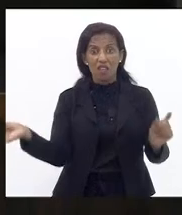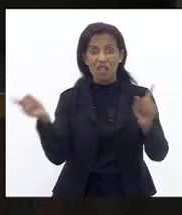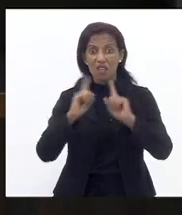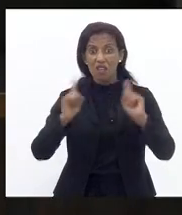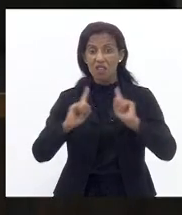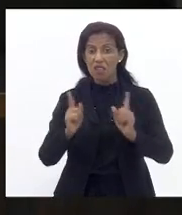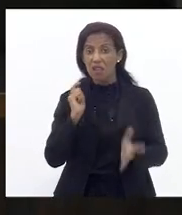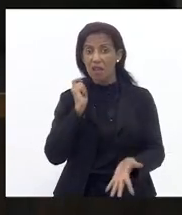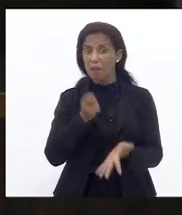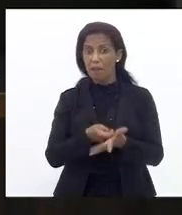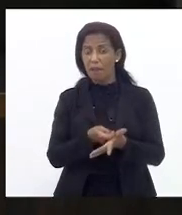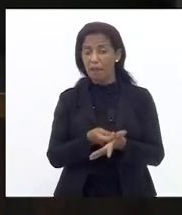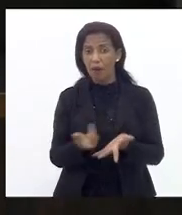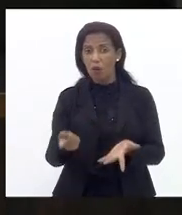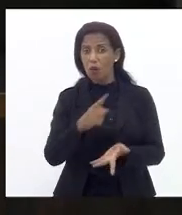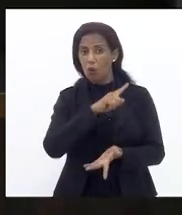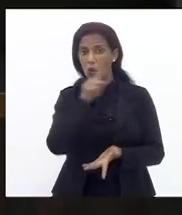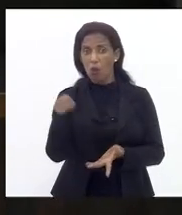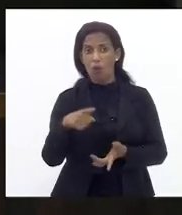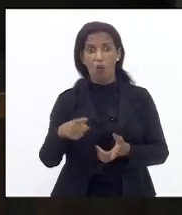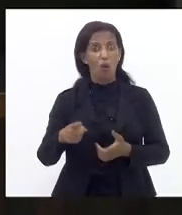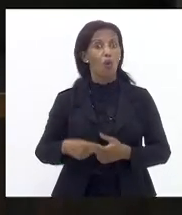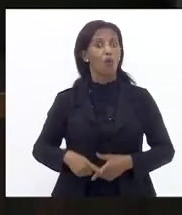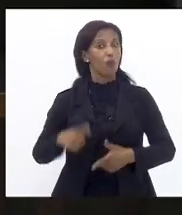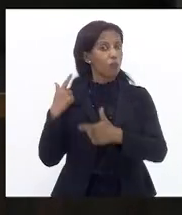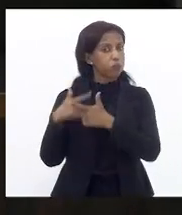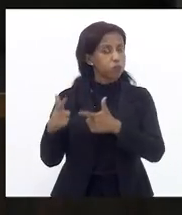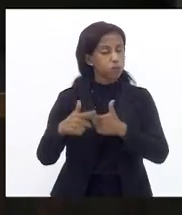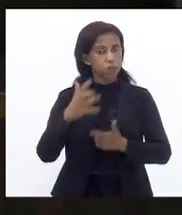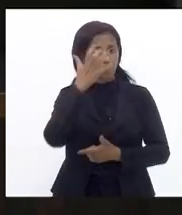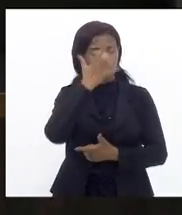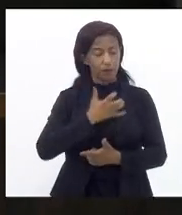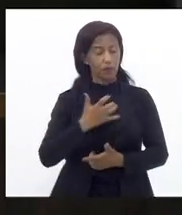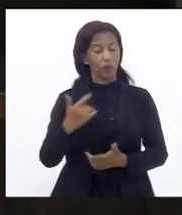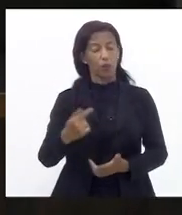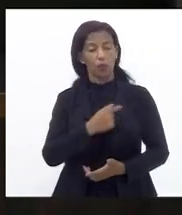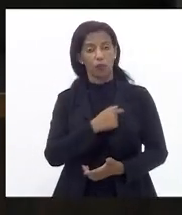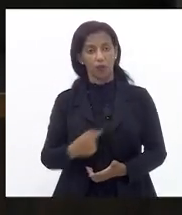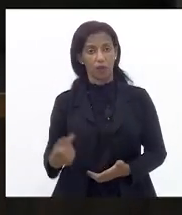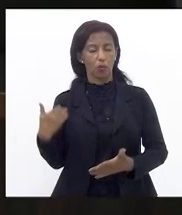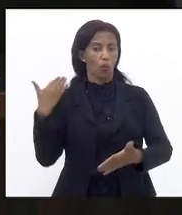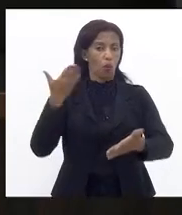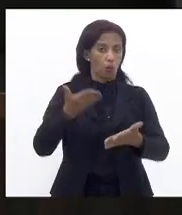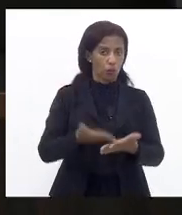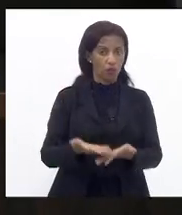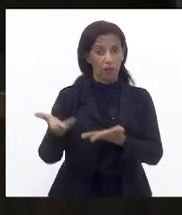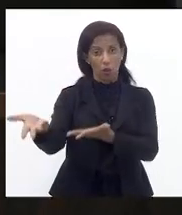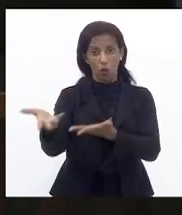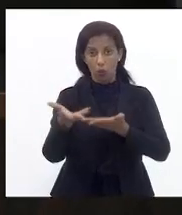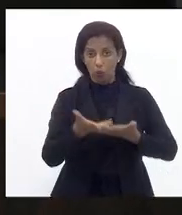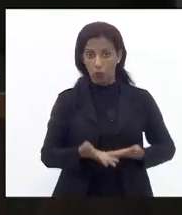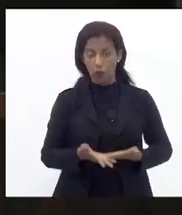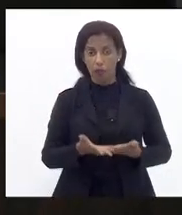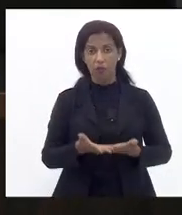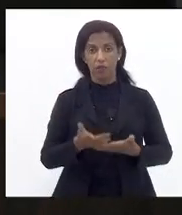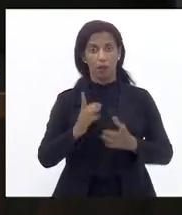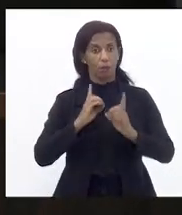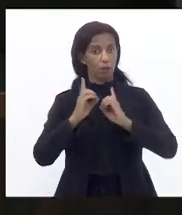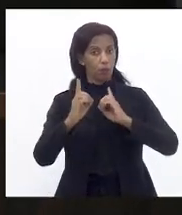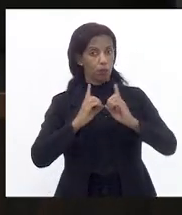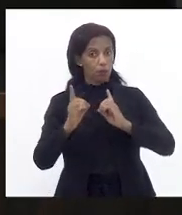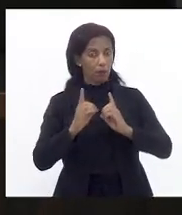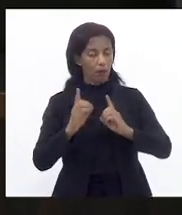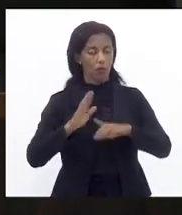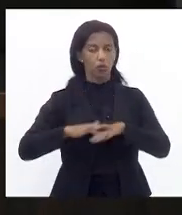Ninguém pagou retroativo vocês vão à Luta então Governador Paulo Cássio quando vem quando convido O parlamento para o debate